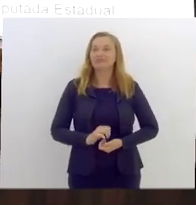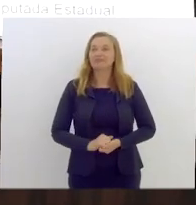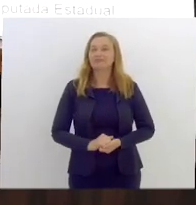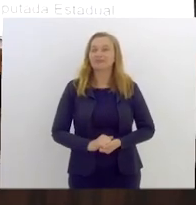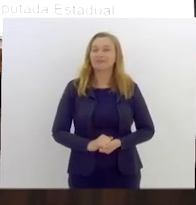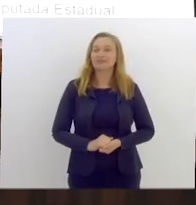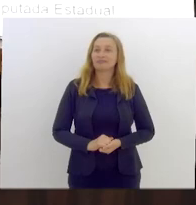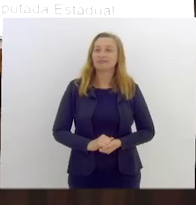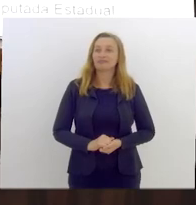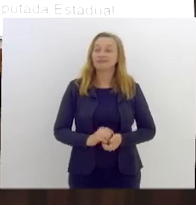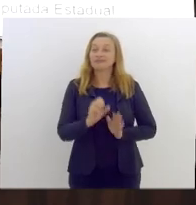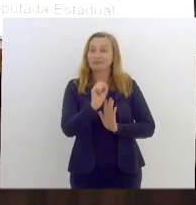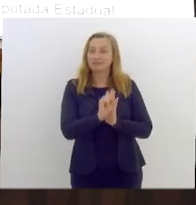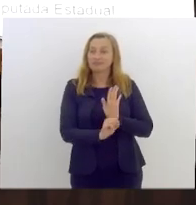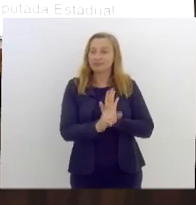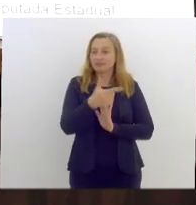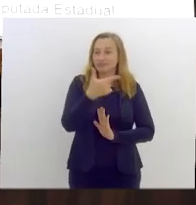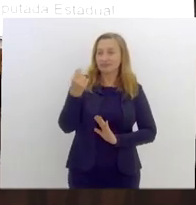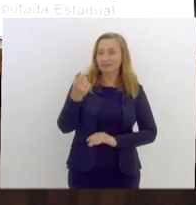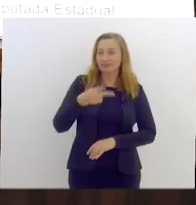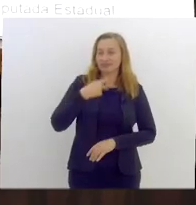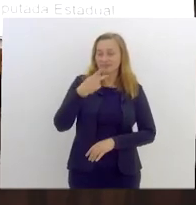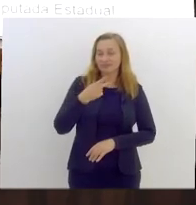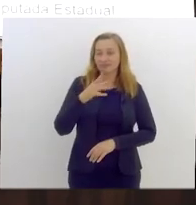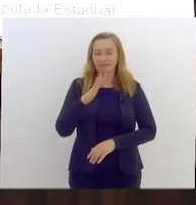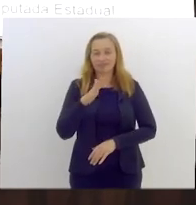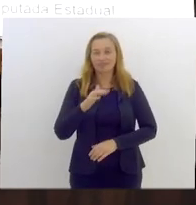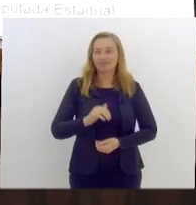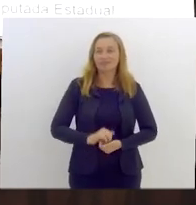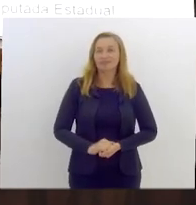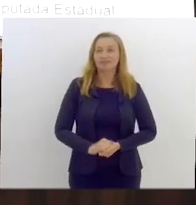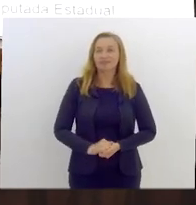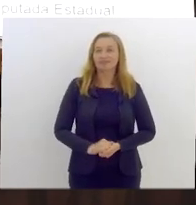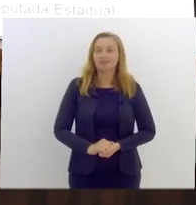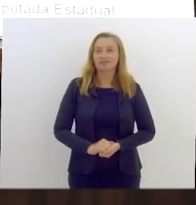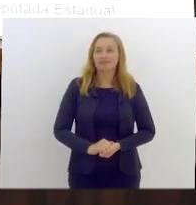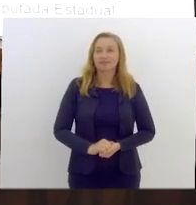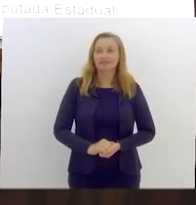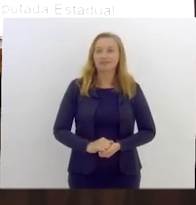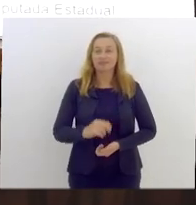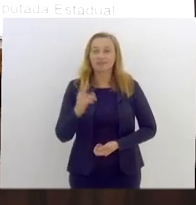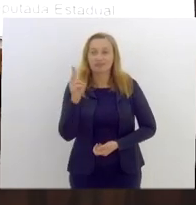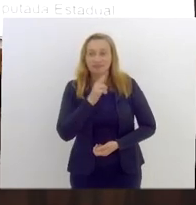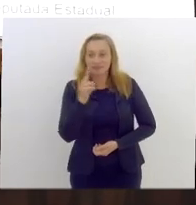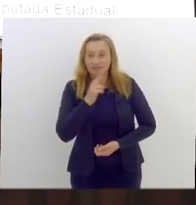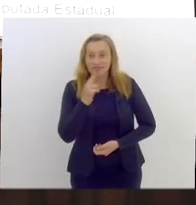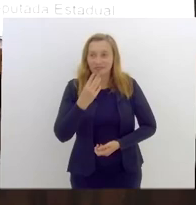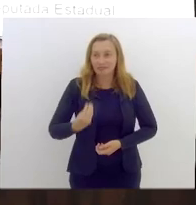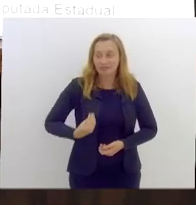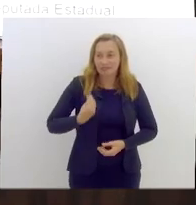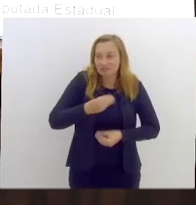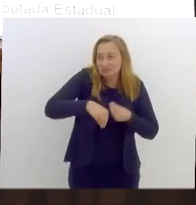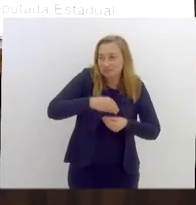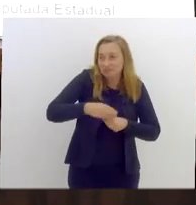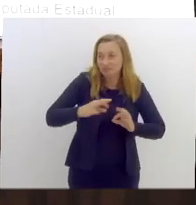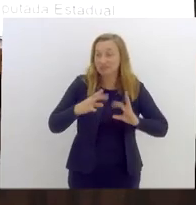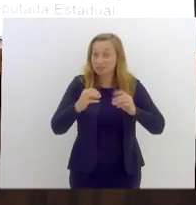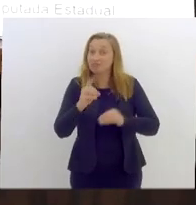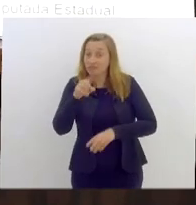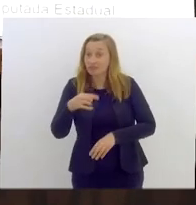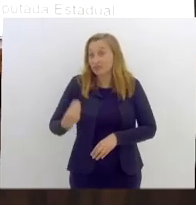XX, e ele dizia mais ou menos assim: o correr da vida embrulha tudo, a vida é